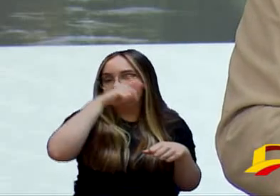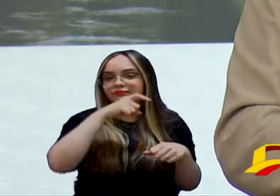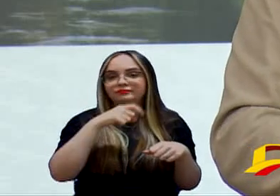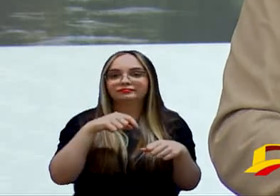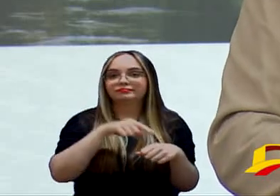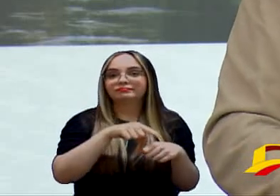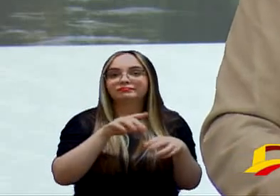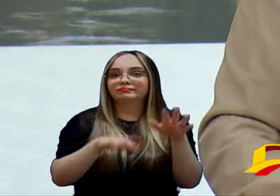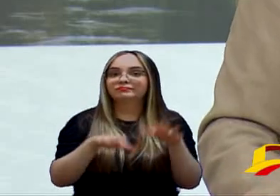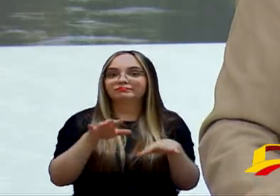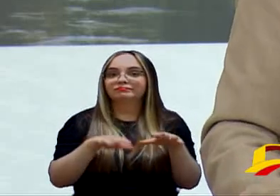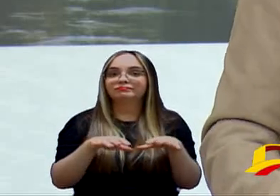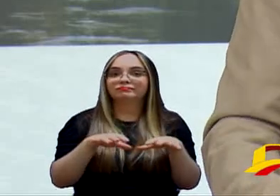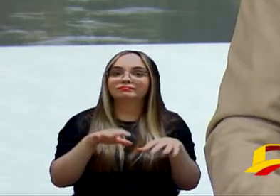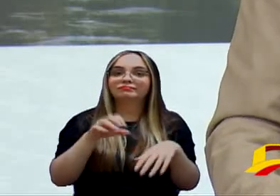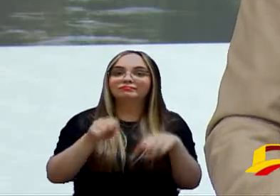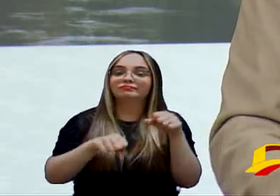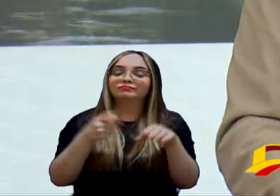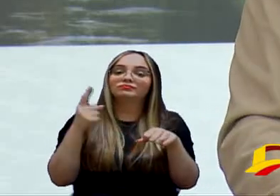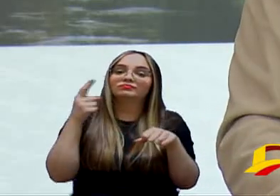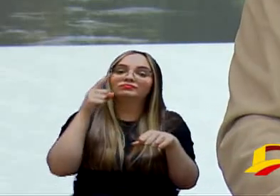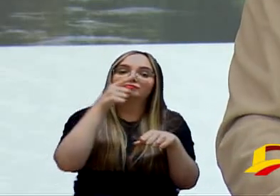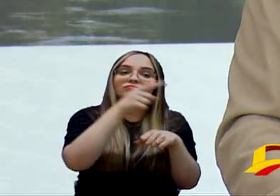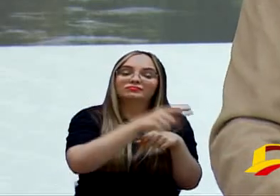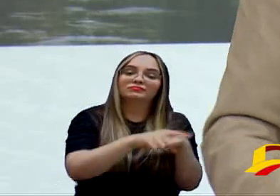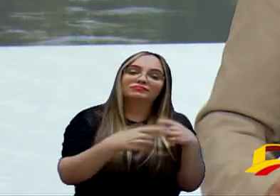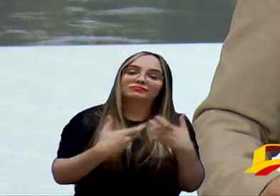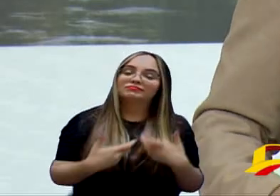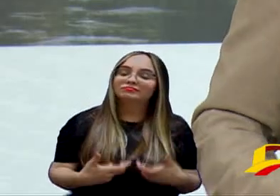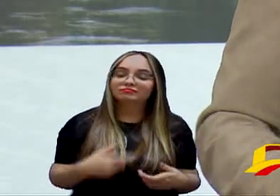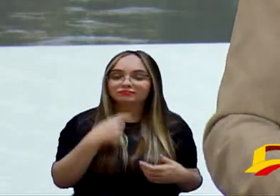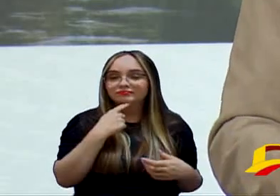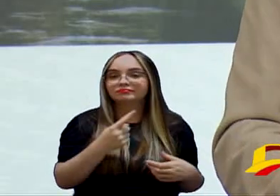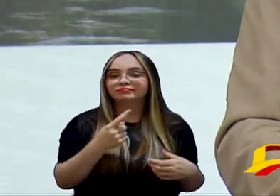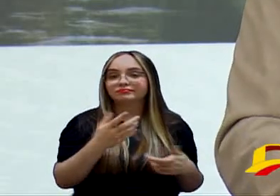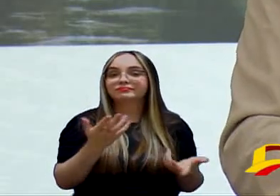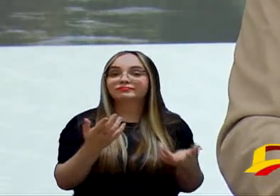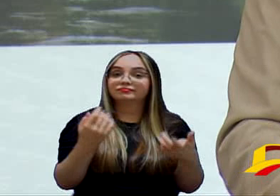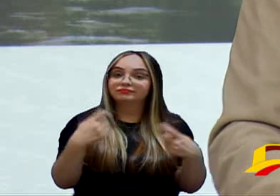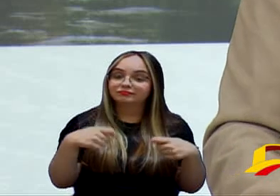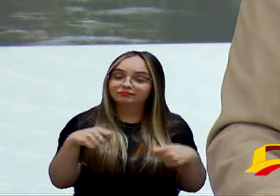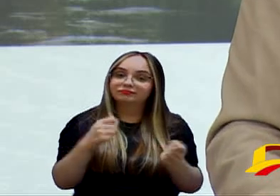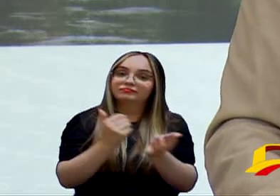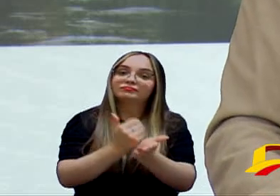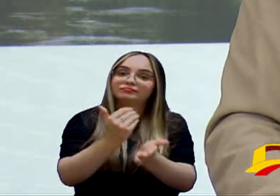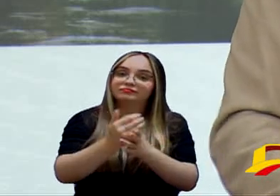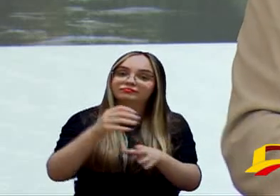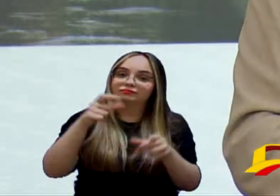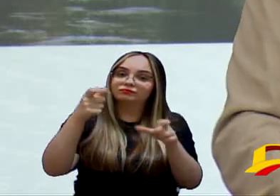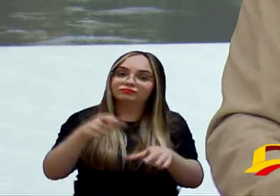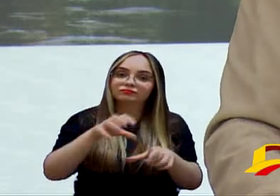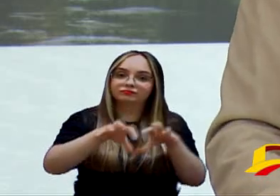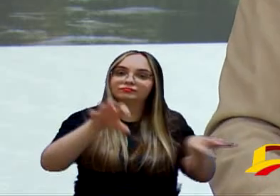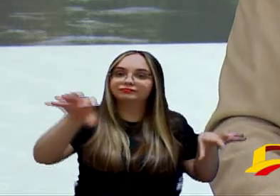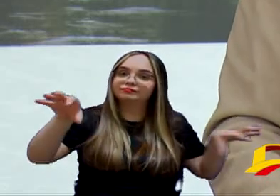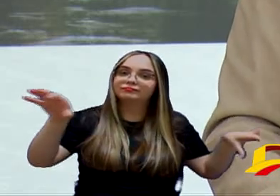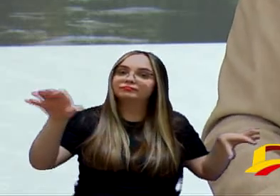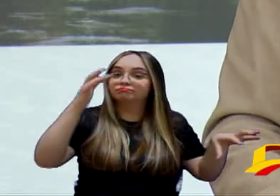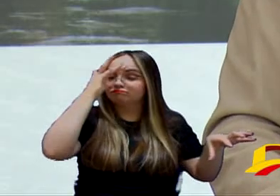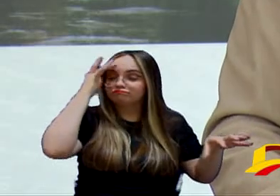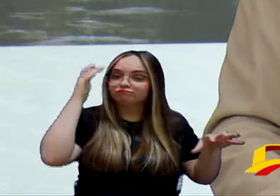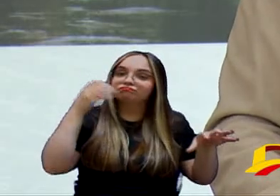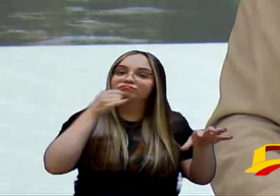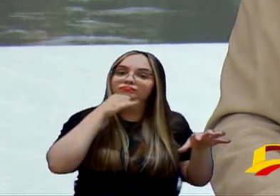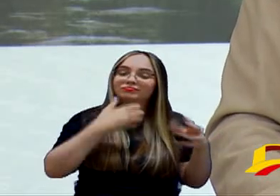preparo físico suficiente então A ideia é implantar mais Estações para que essa pessoa consiga se locomover principalmente é